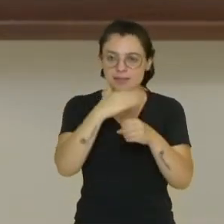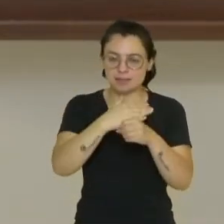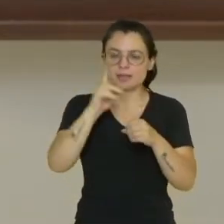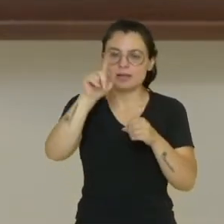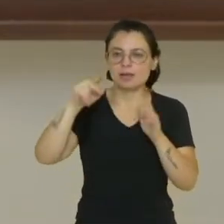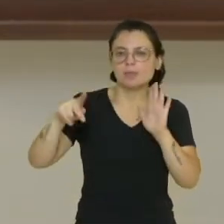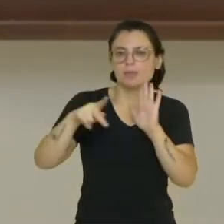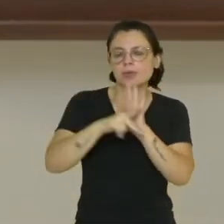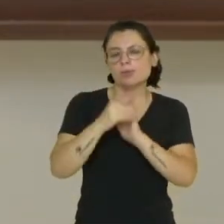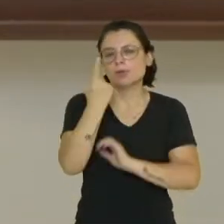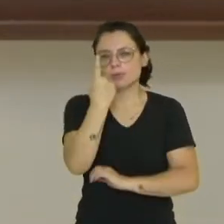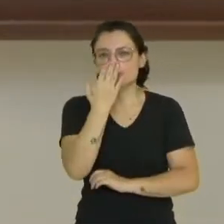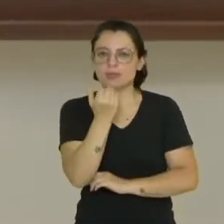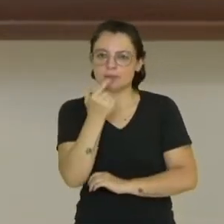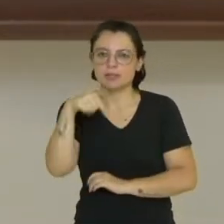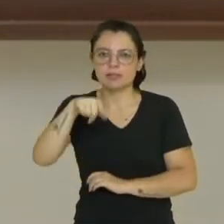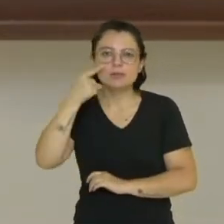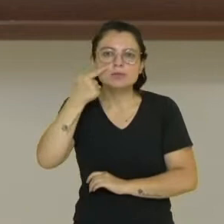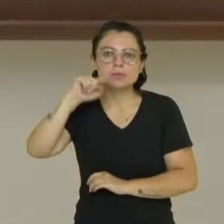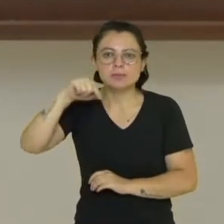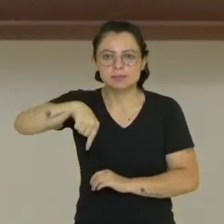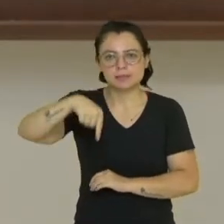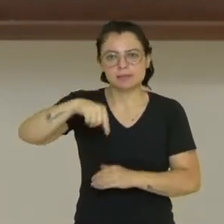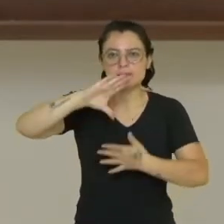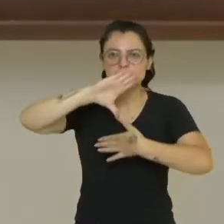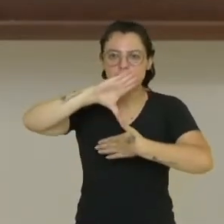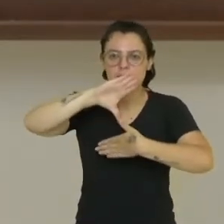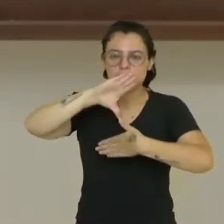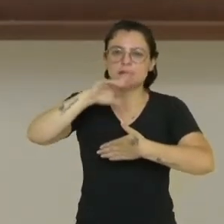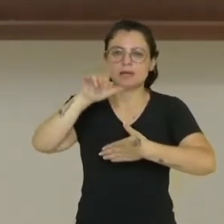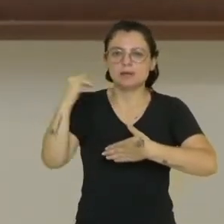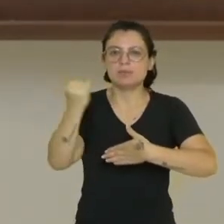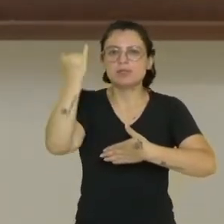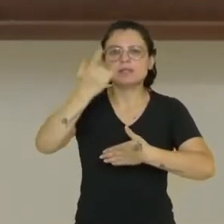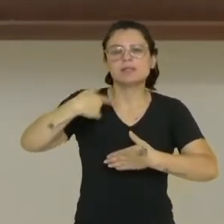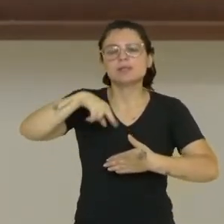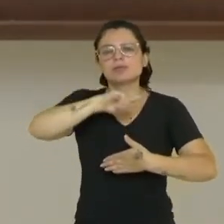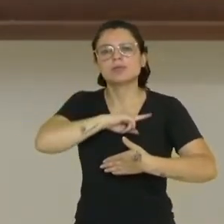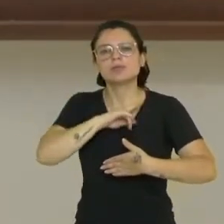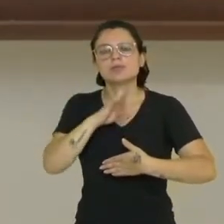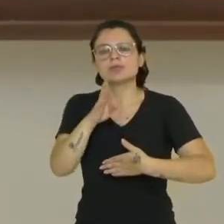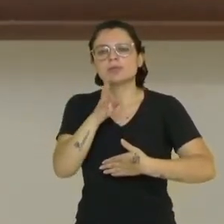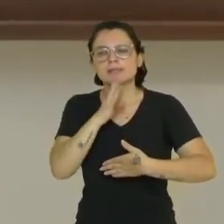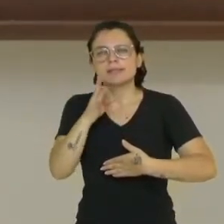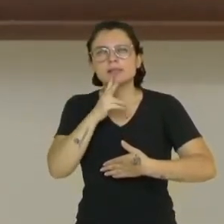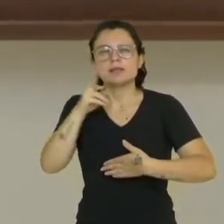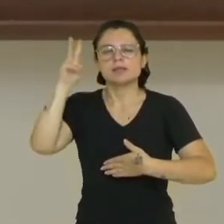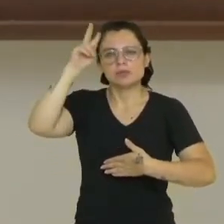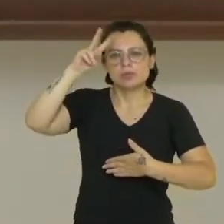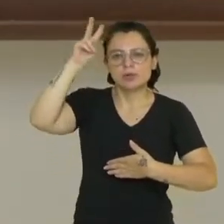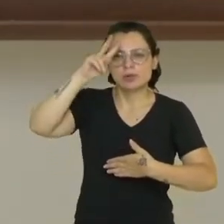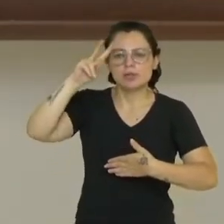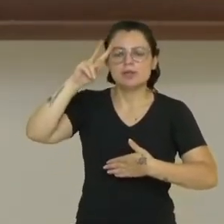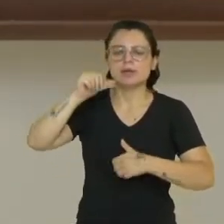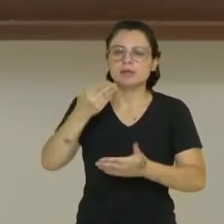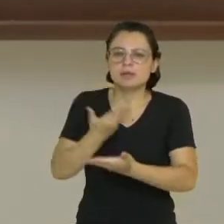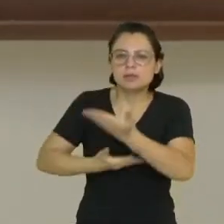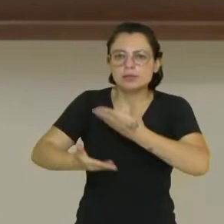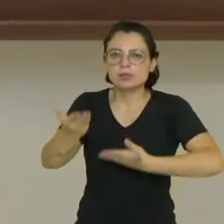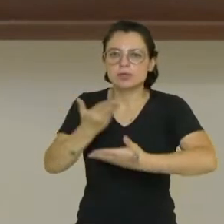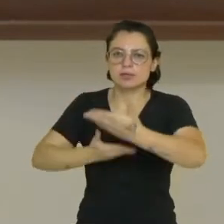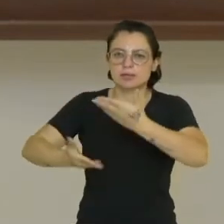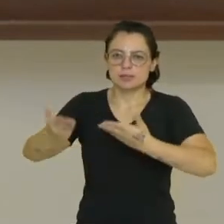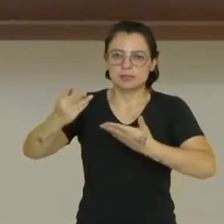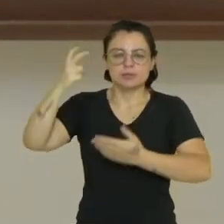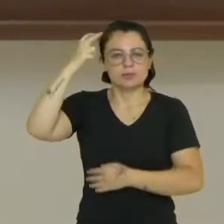alimento que foi descoberto aqui na América, tá? É importante que a gente mostre isso, essas trocas culturais, né? Então